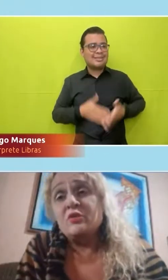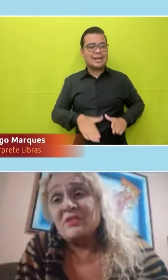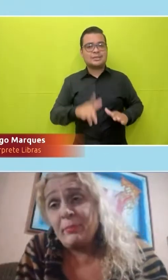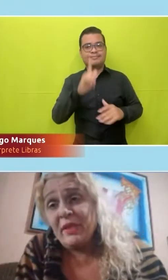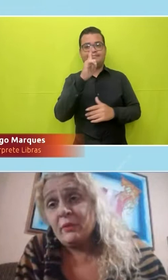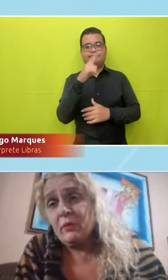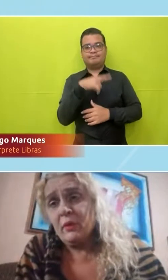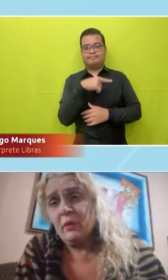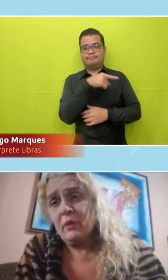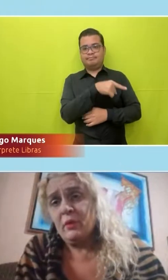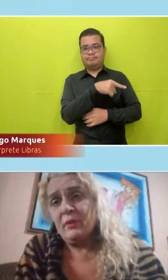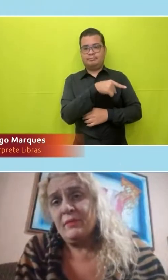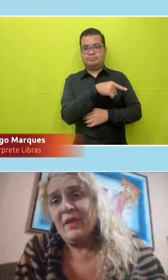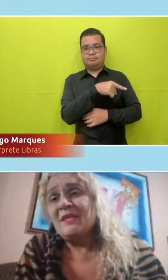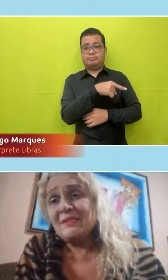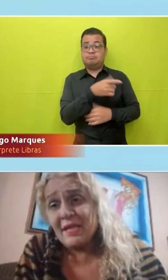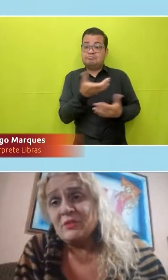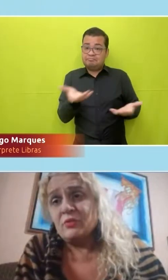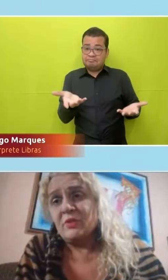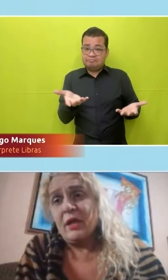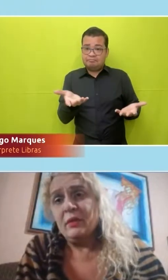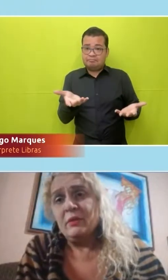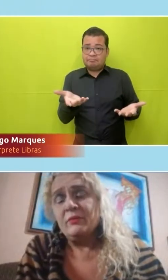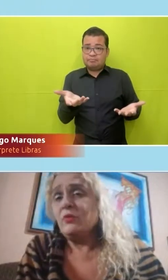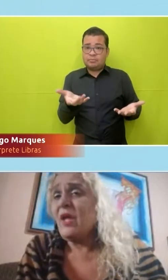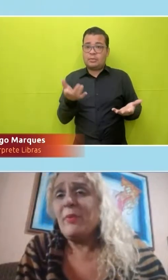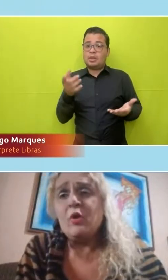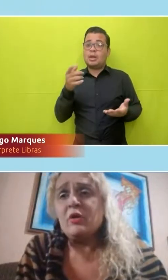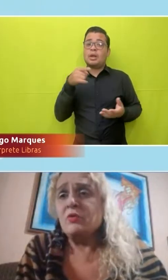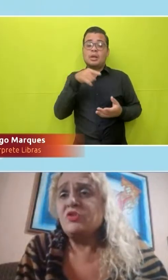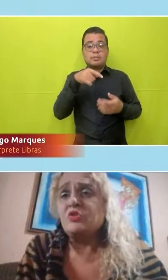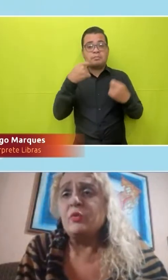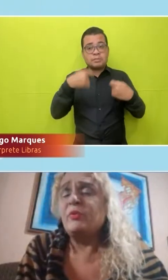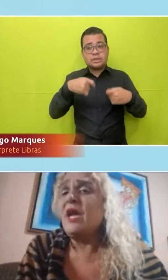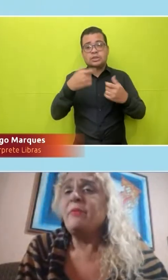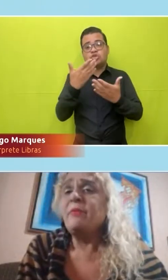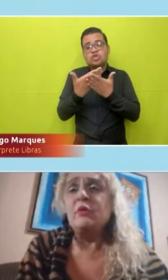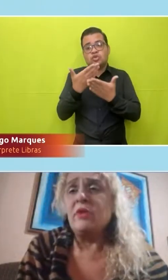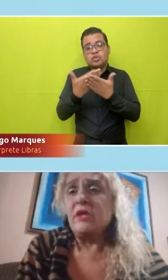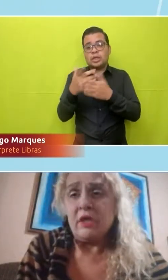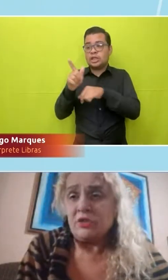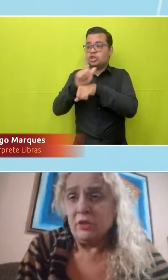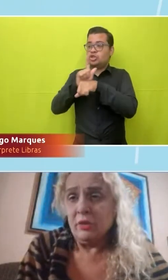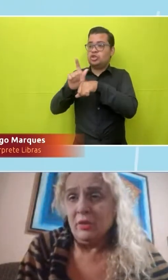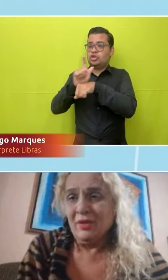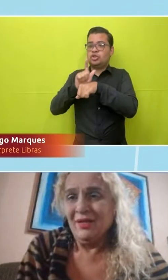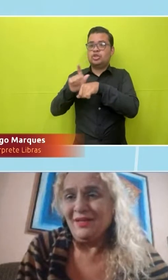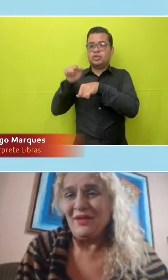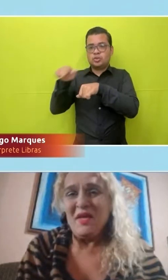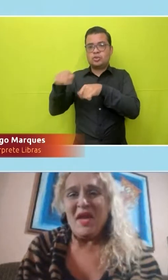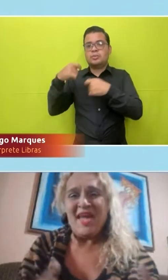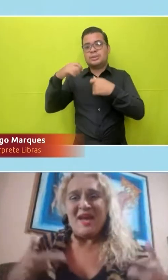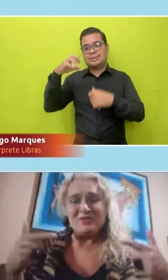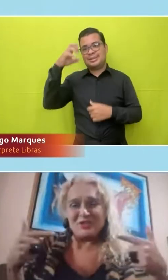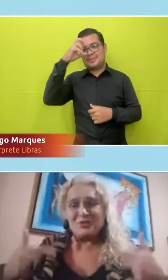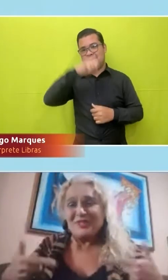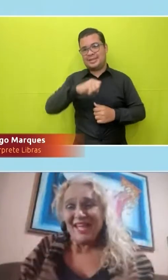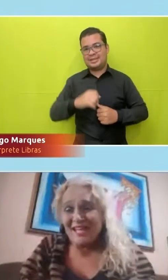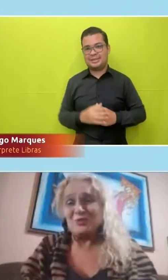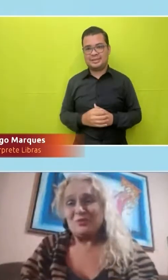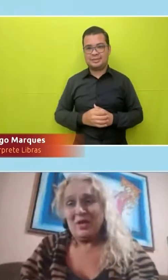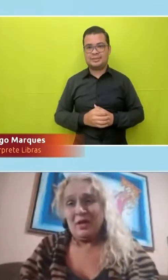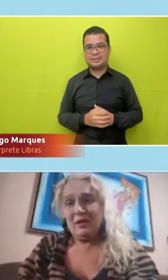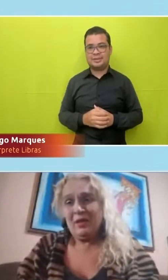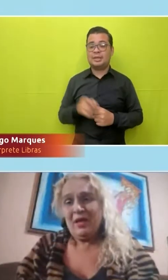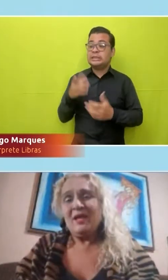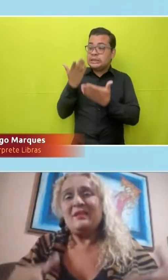os gestores aprendam. Eles têm que estudar. Não dá para colocar um gestor porque é amiguinho da igreja. O gestor tem